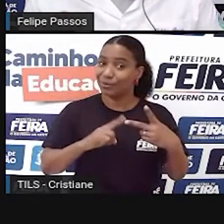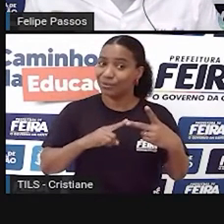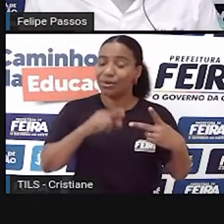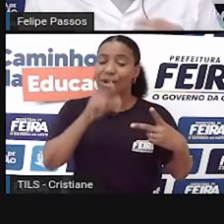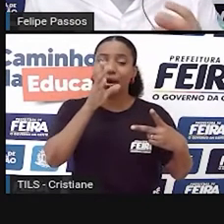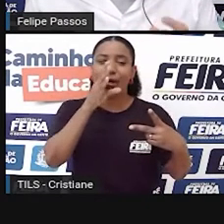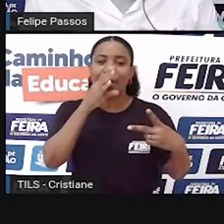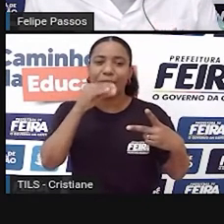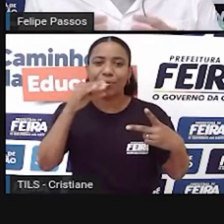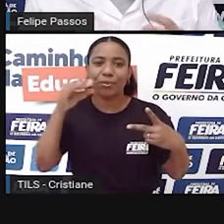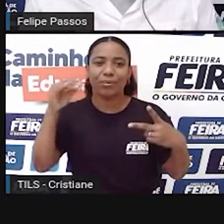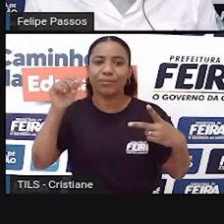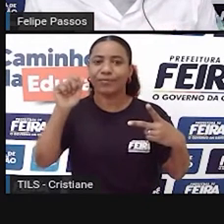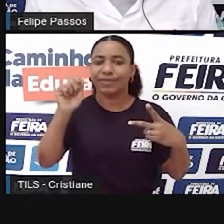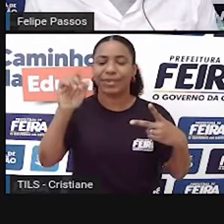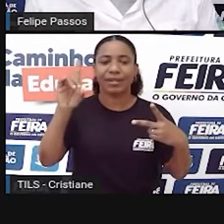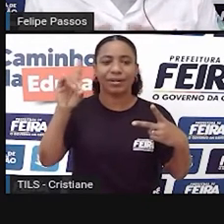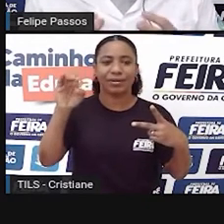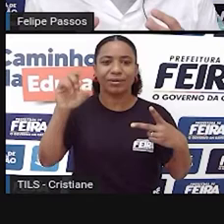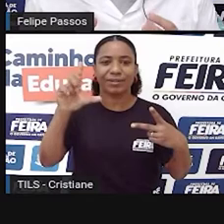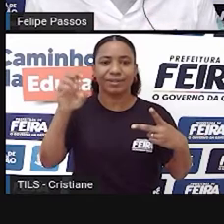tempo, puberdade e adolescência